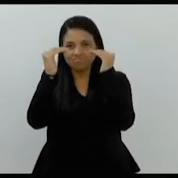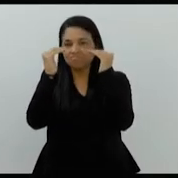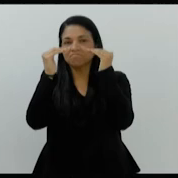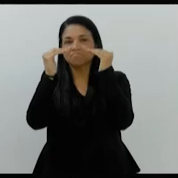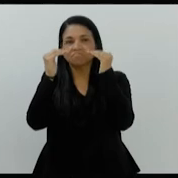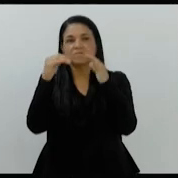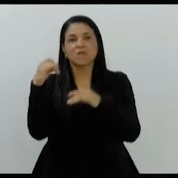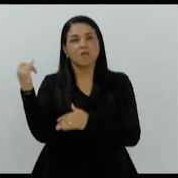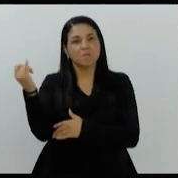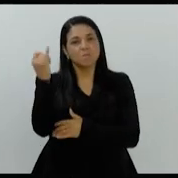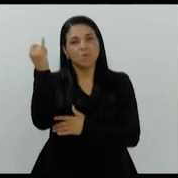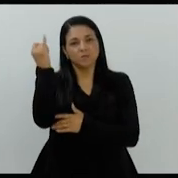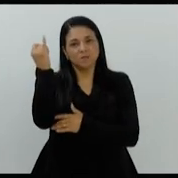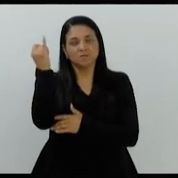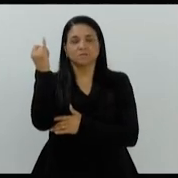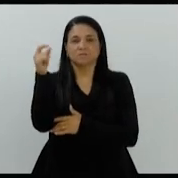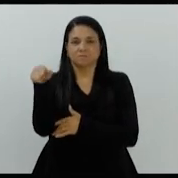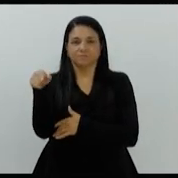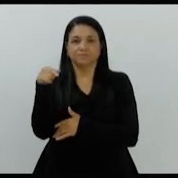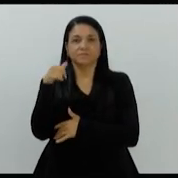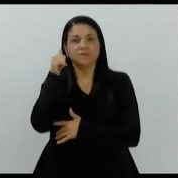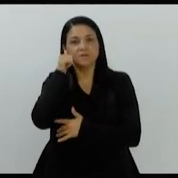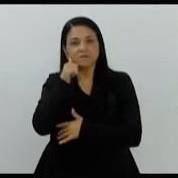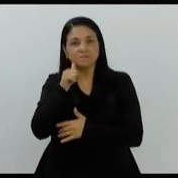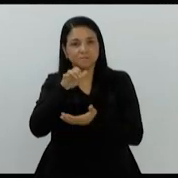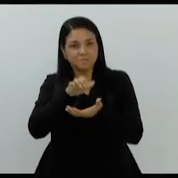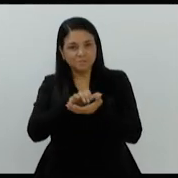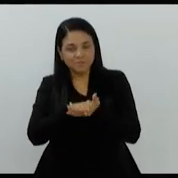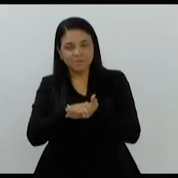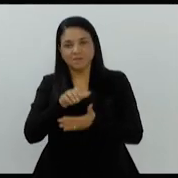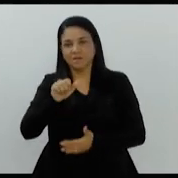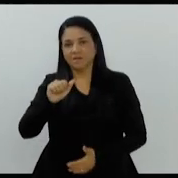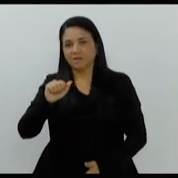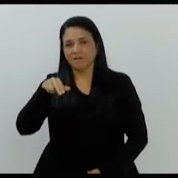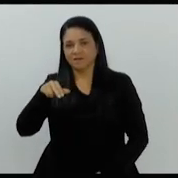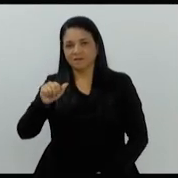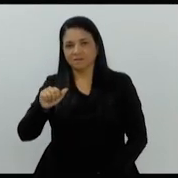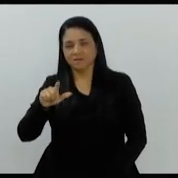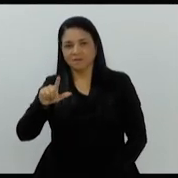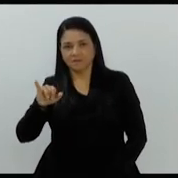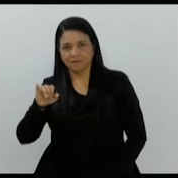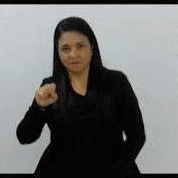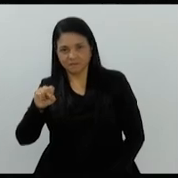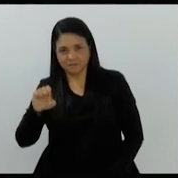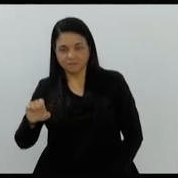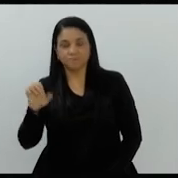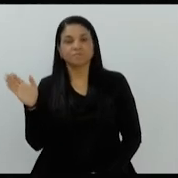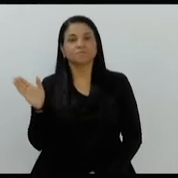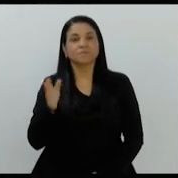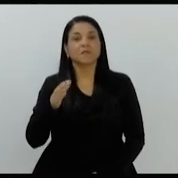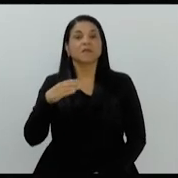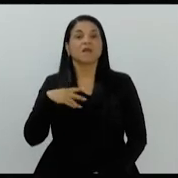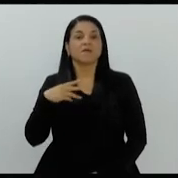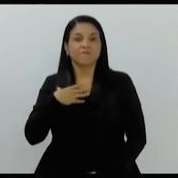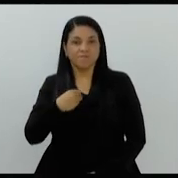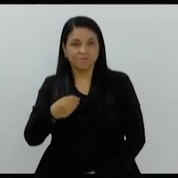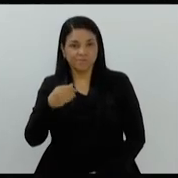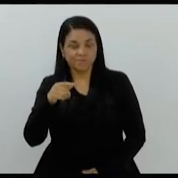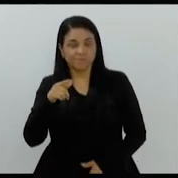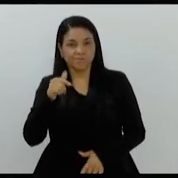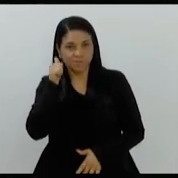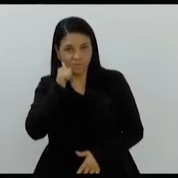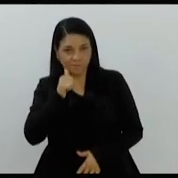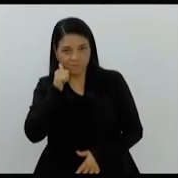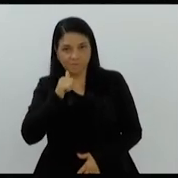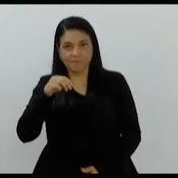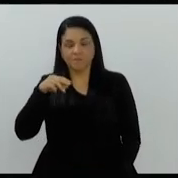da esposa Anelise, também da Marina, filha e cantora, da